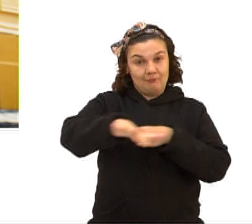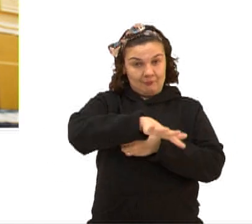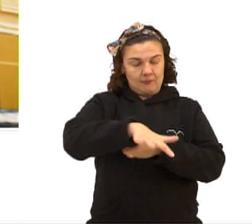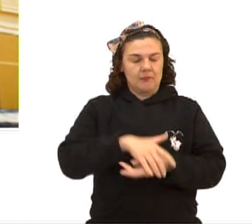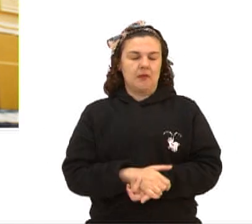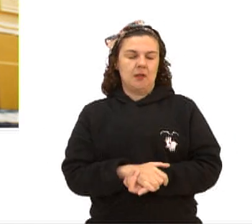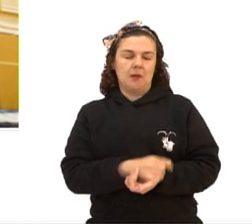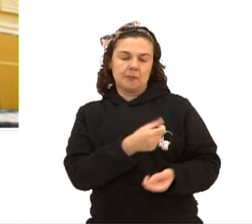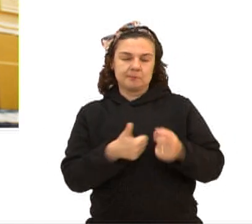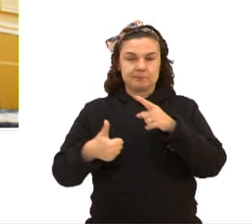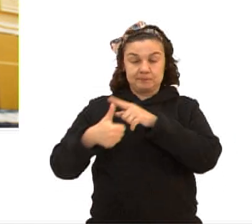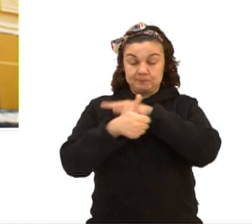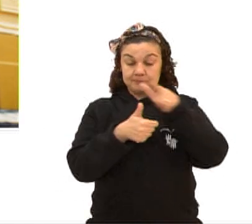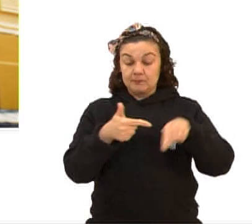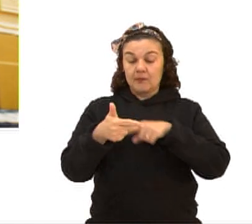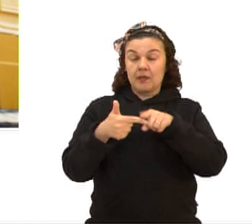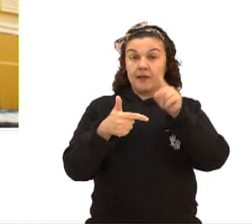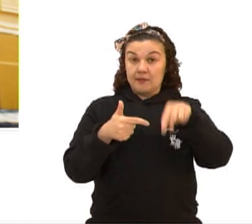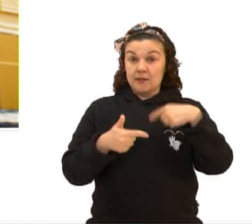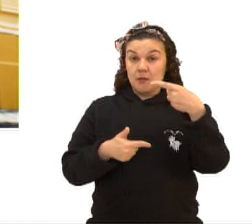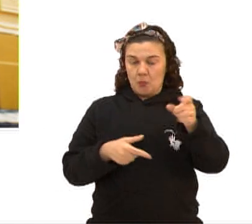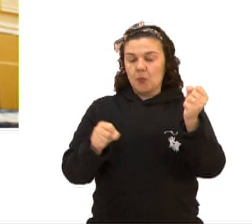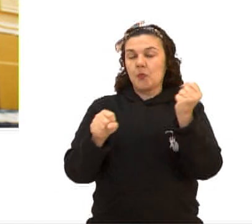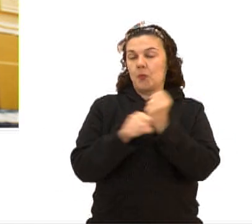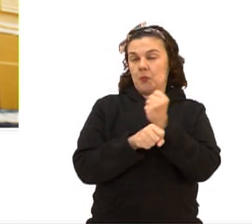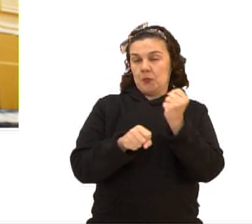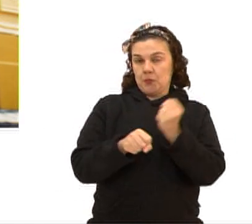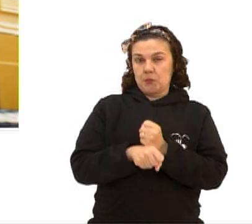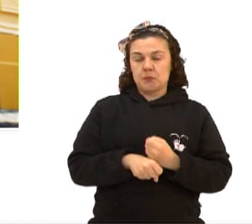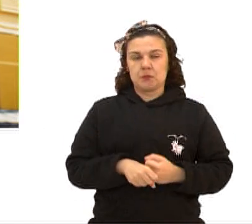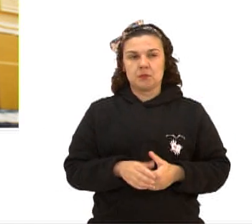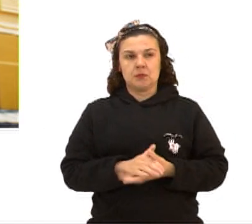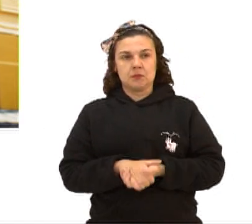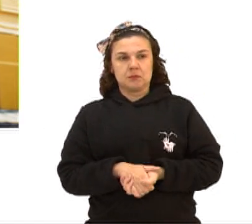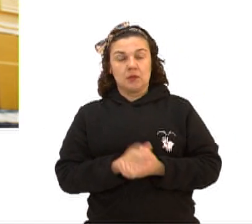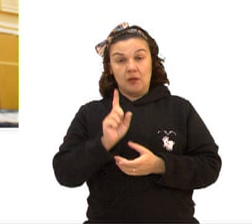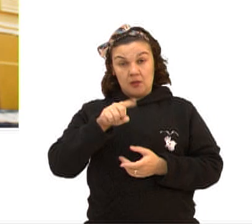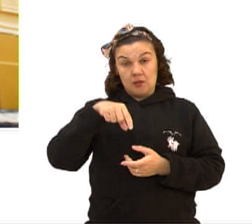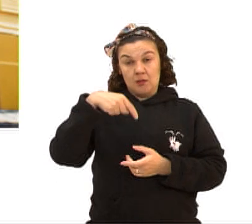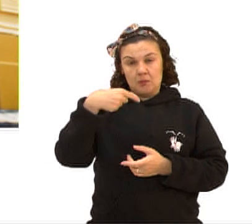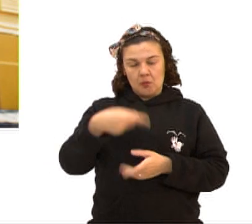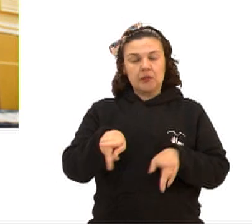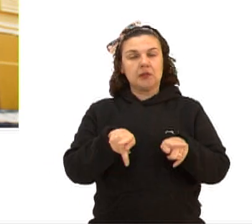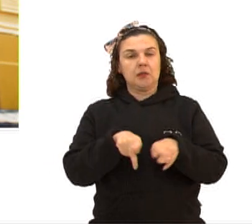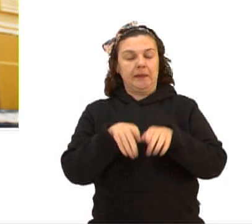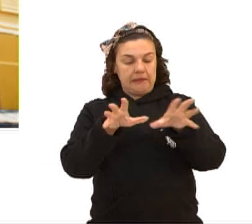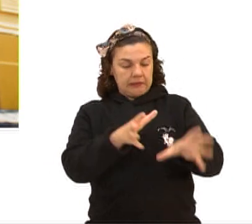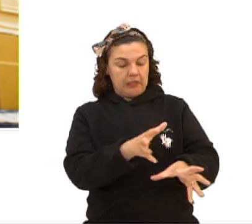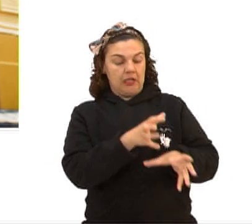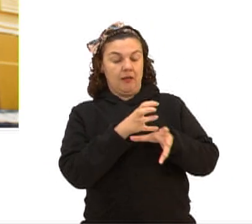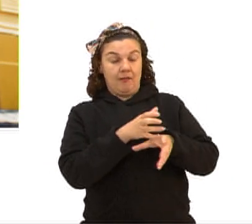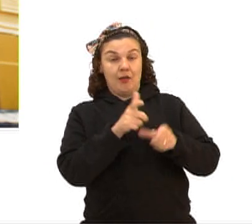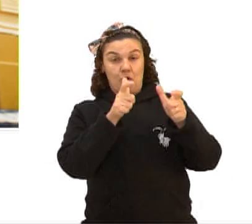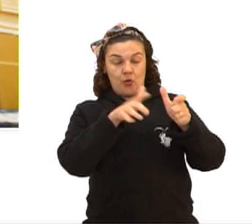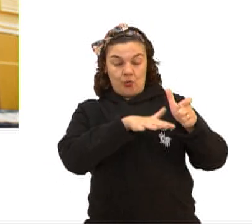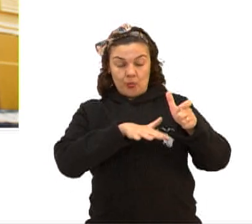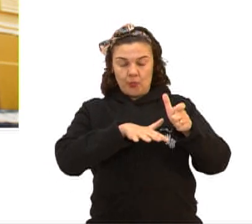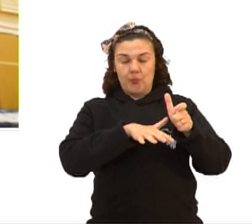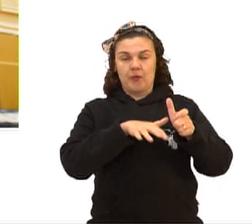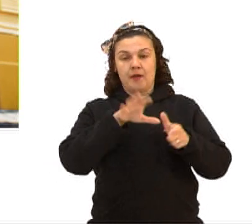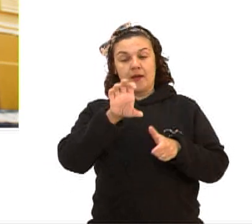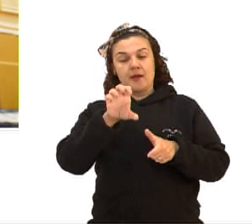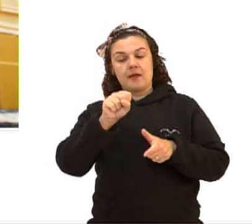Depois do reservatório do São Francisco, foi construída, já num salto na história, o reservatório ou a primeira